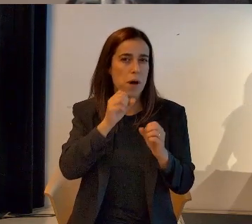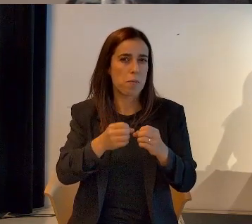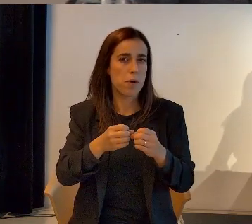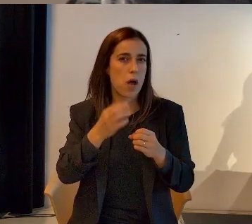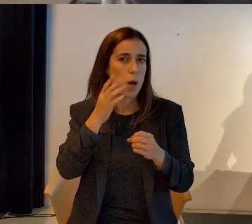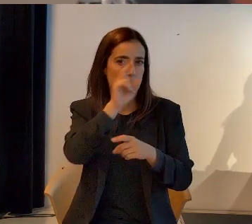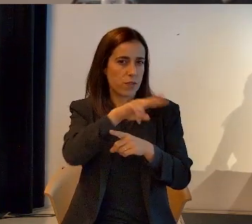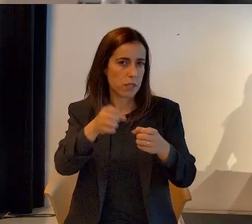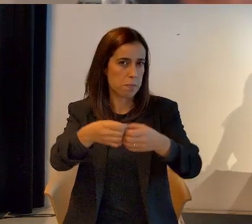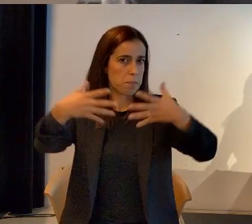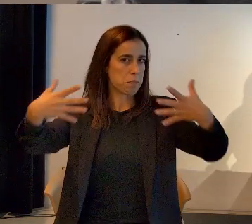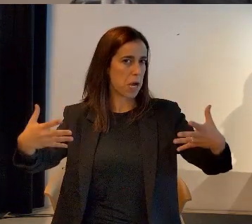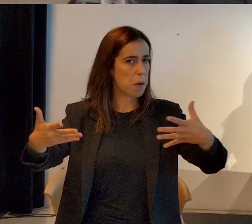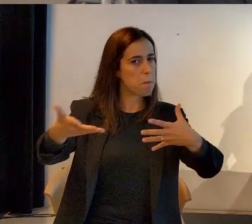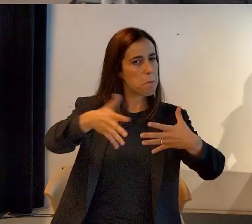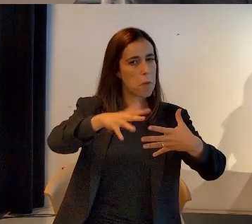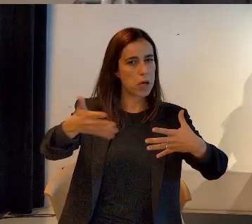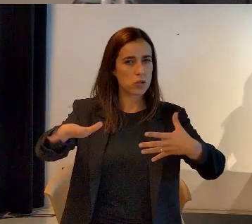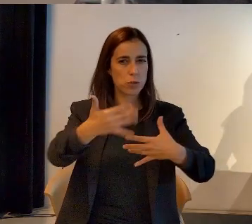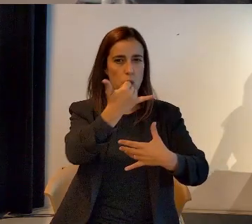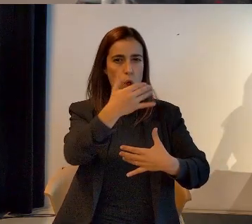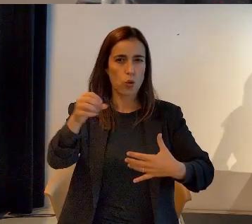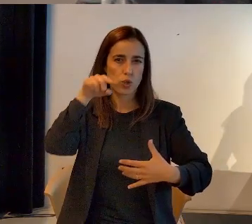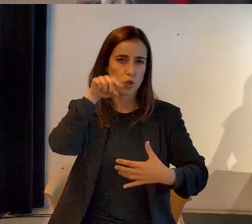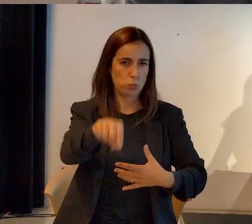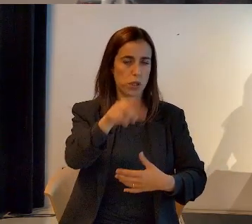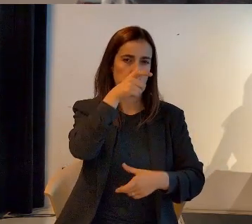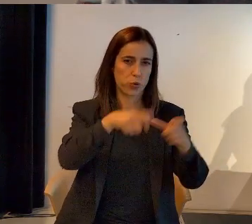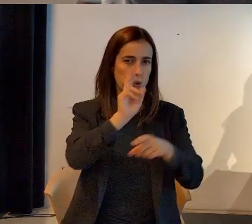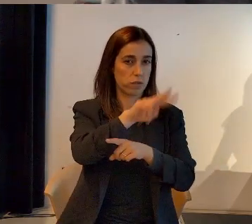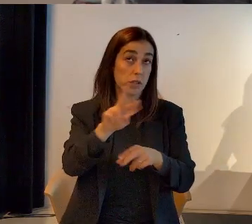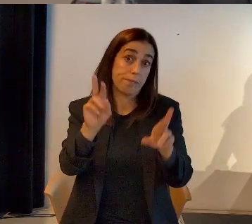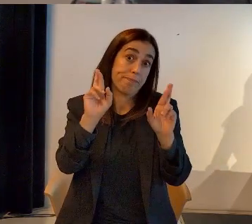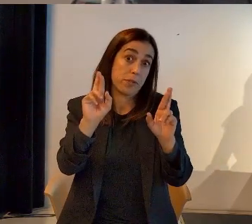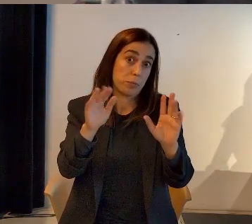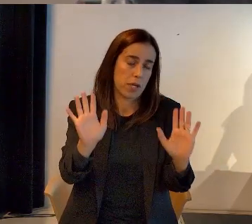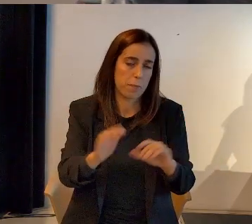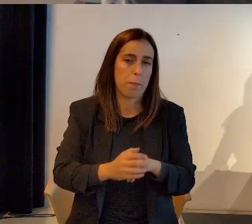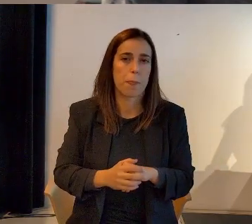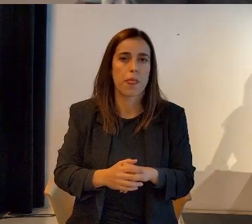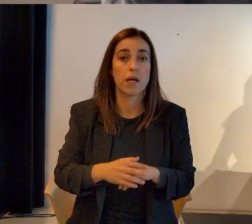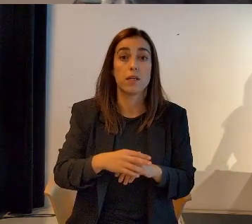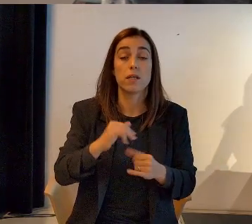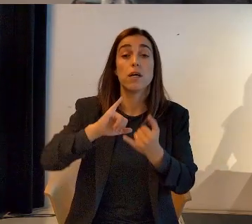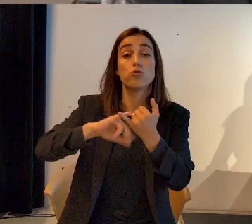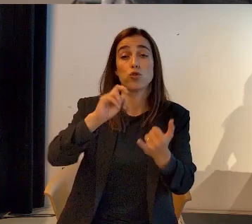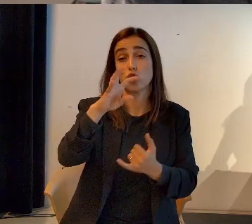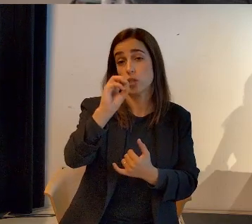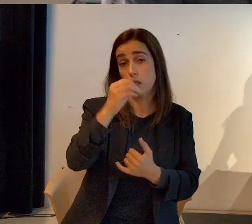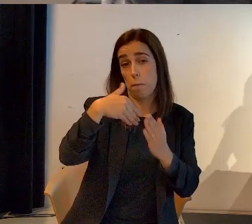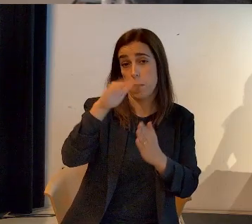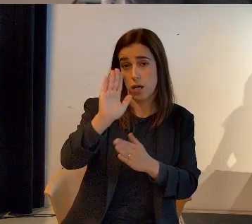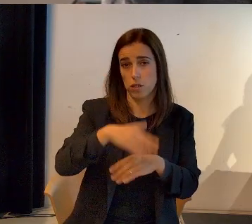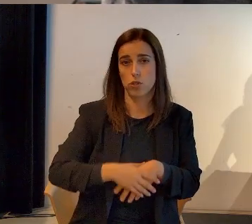número de visitantes, que rondarão mais ou menos 200 mil visitantes, que é aquilo que esperamos. Mais de 30 associações que irão participar,